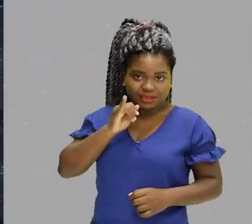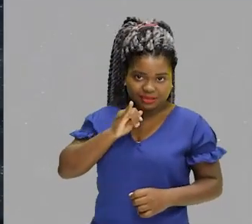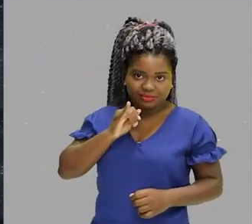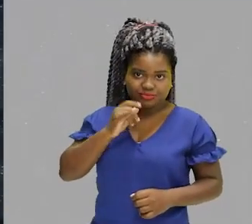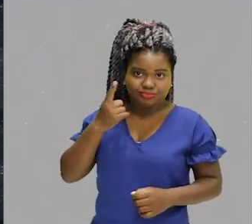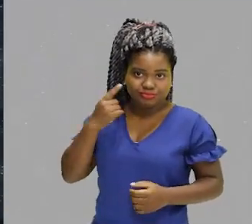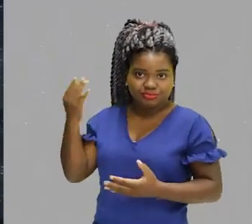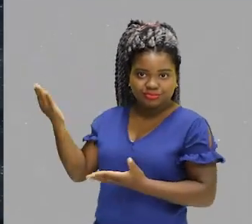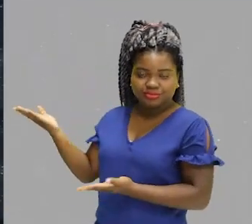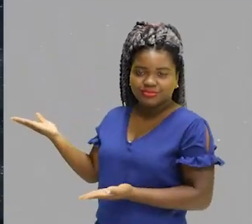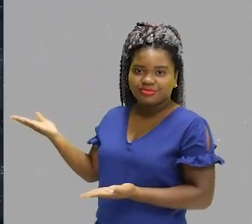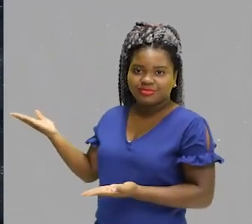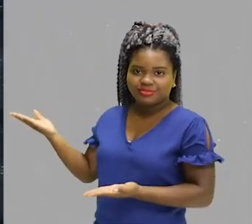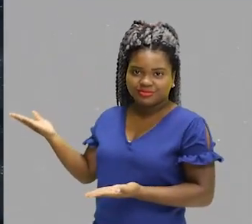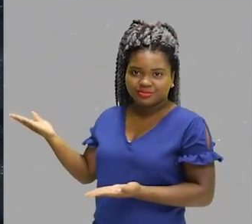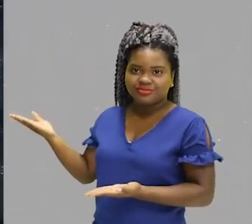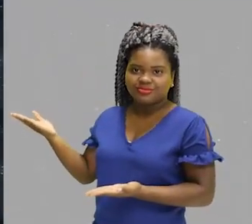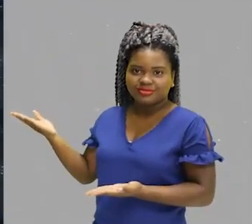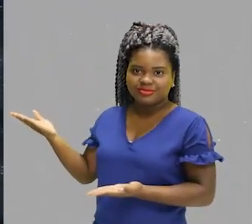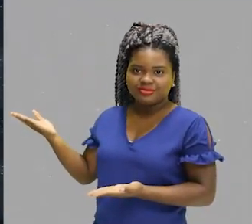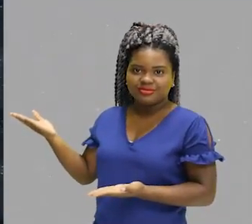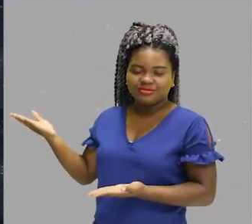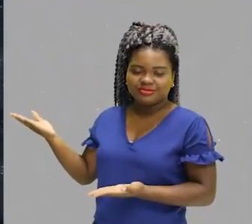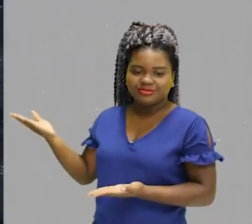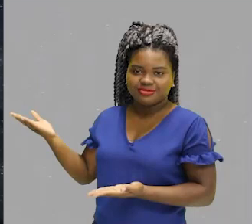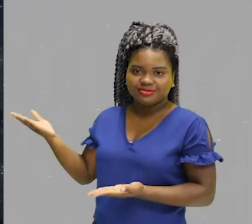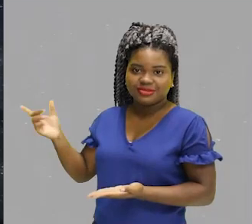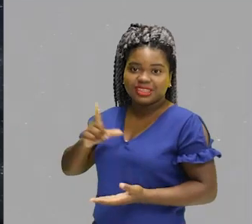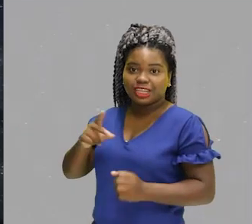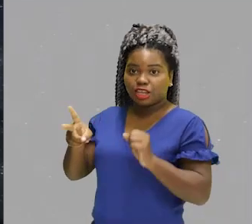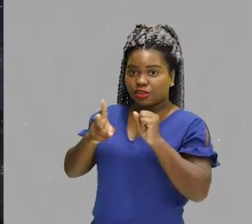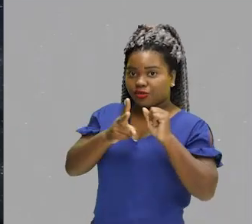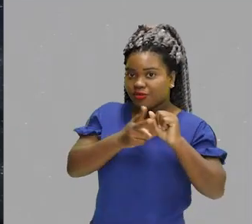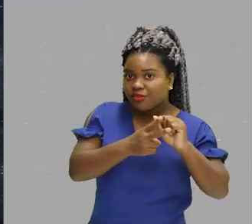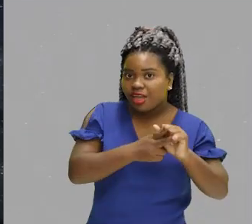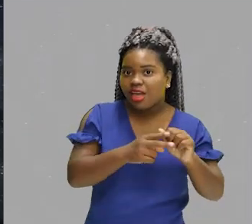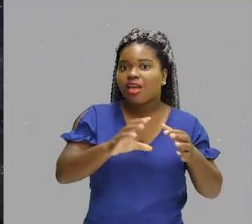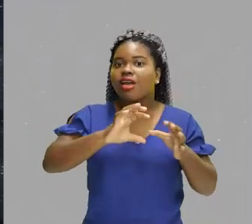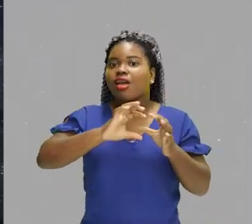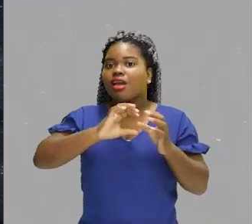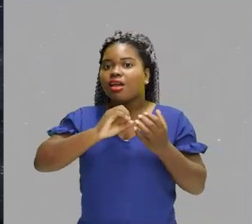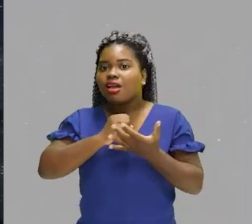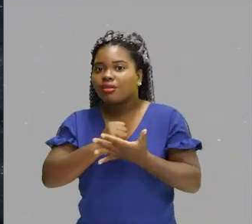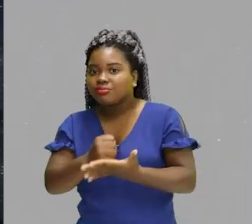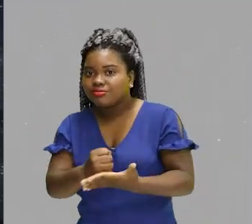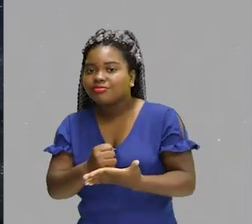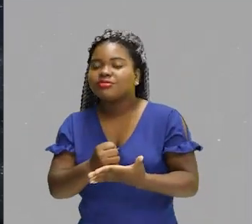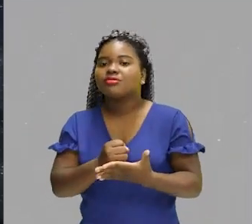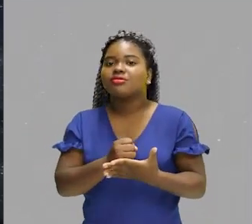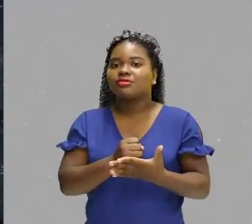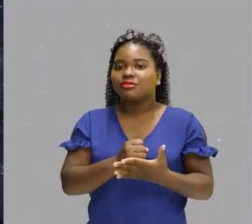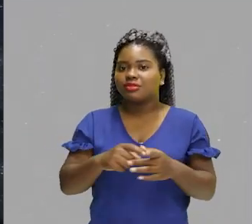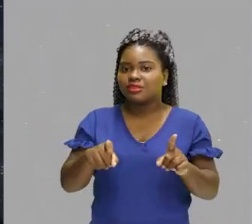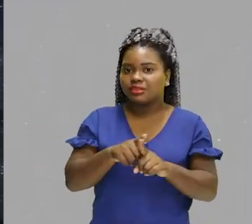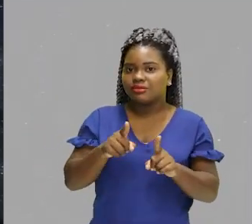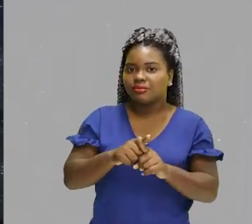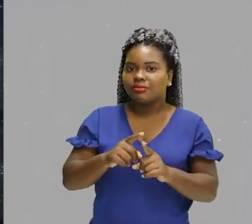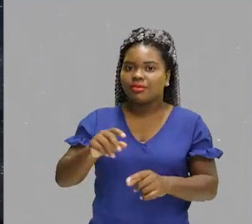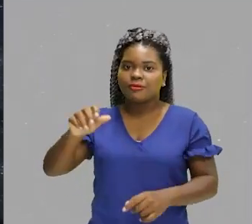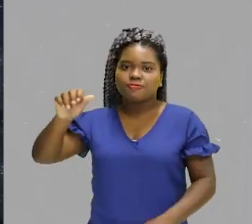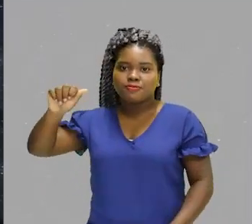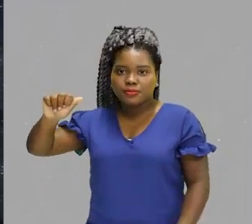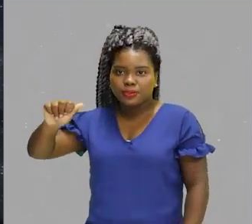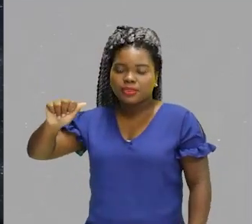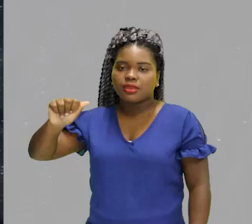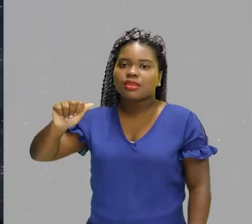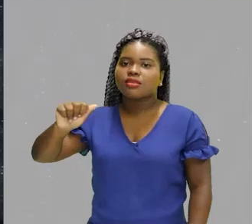rompió a llorar. Então, eu tenho verbo auxiliar rompió, conectivo a e verbo